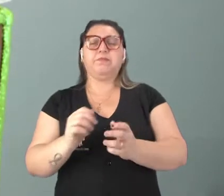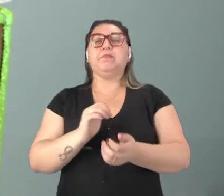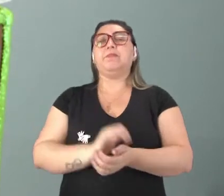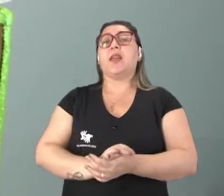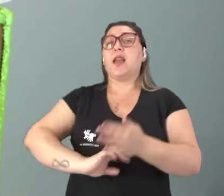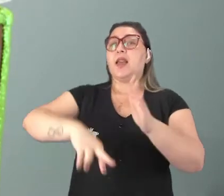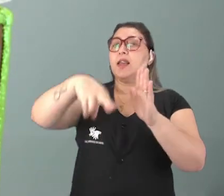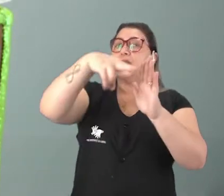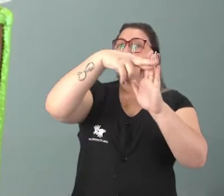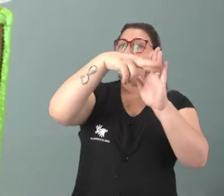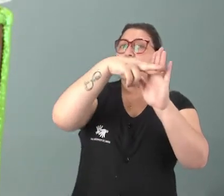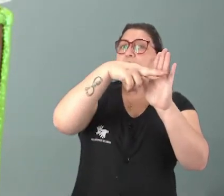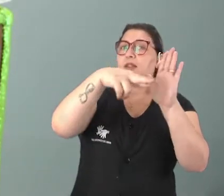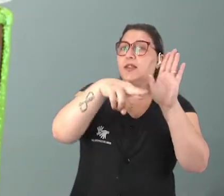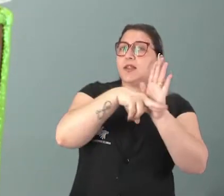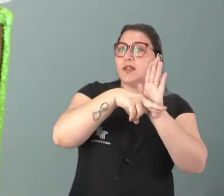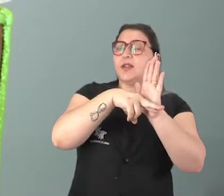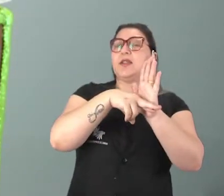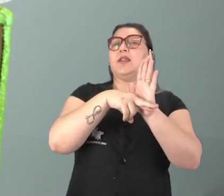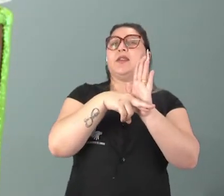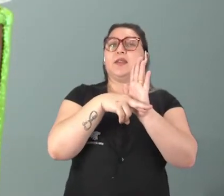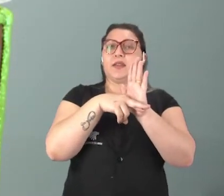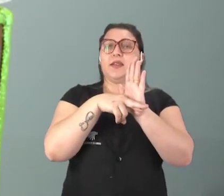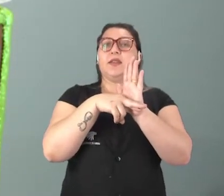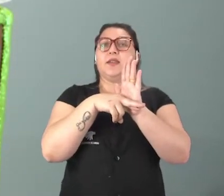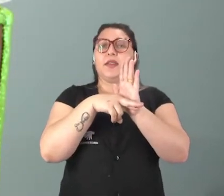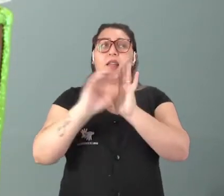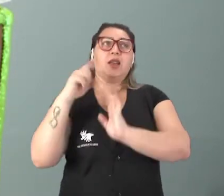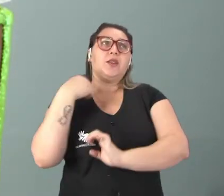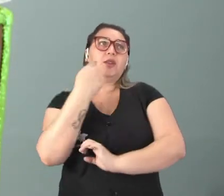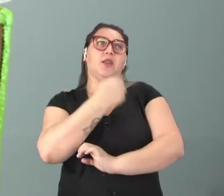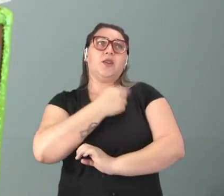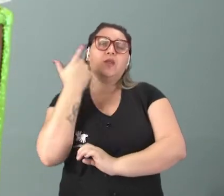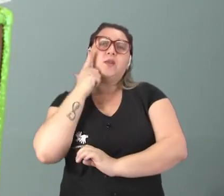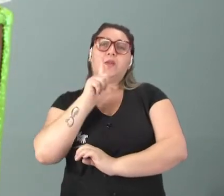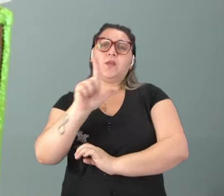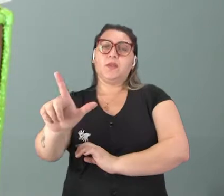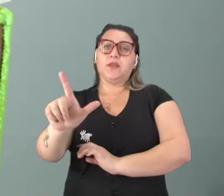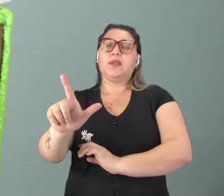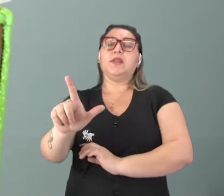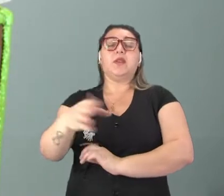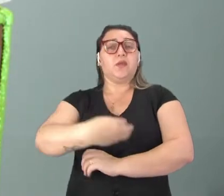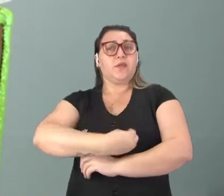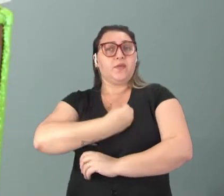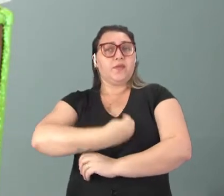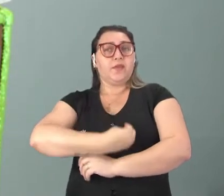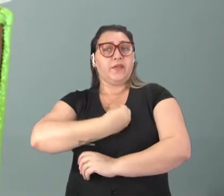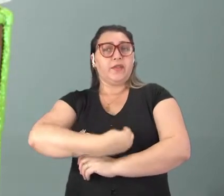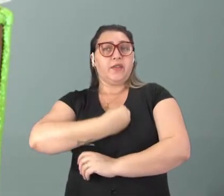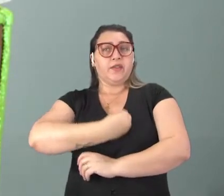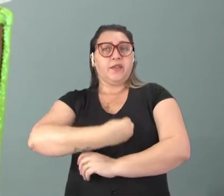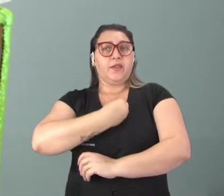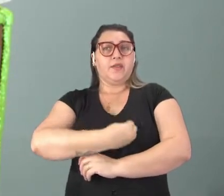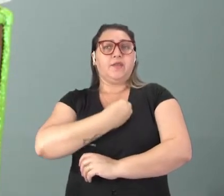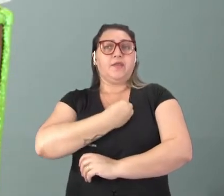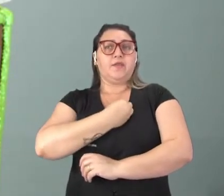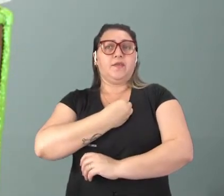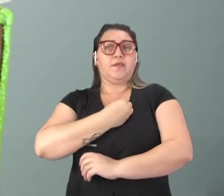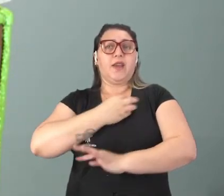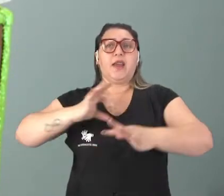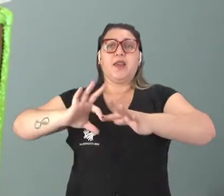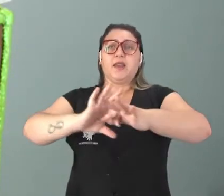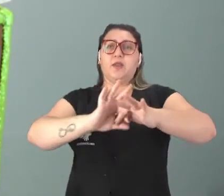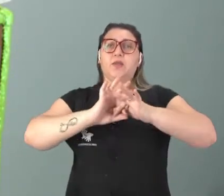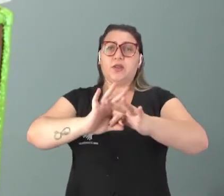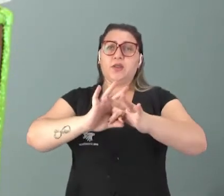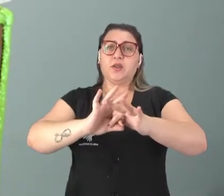as regras servem para que nós conseguimos conviver, né, em harmonia,